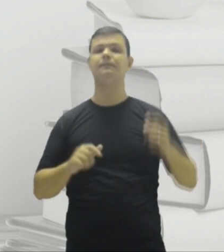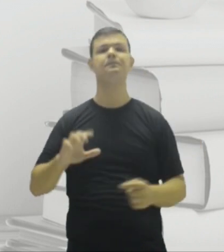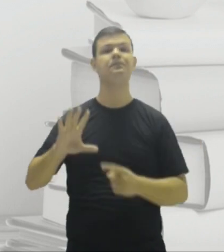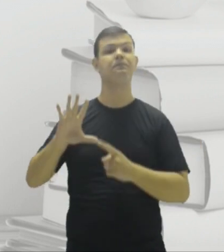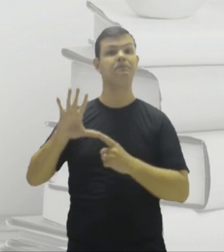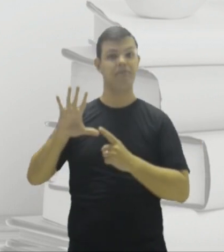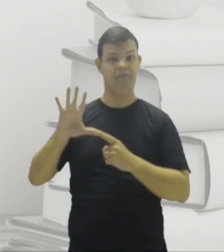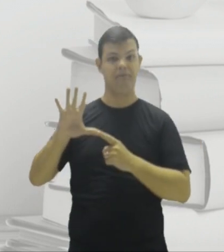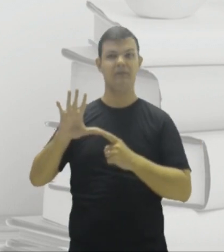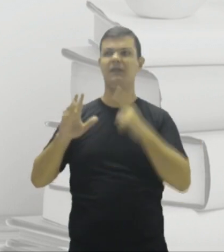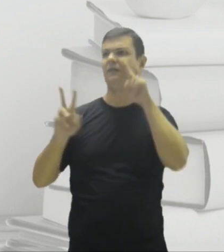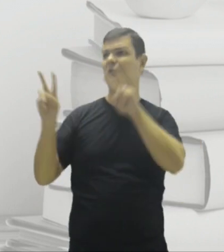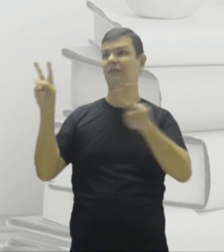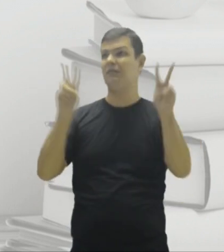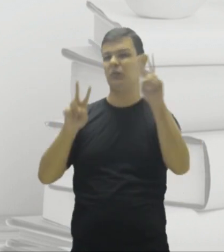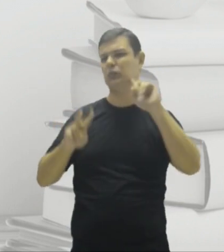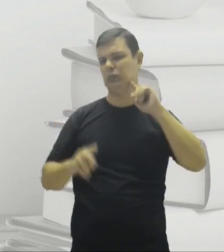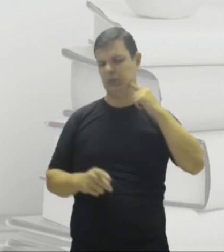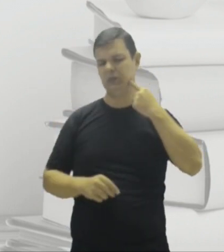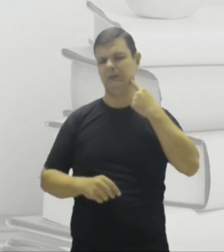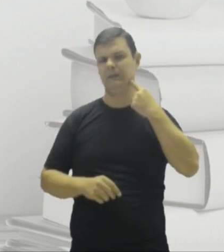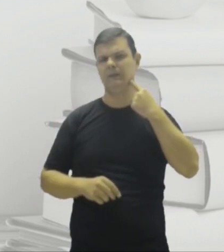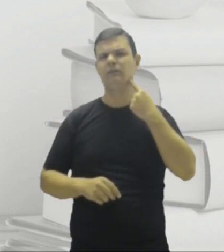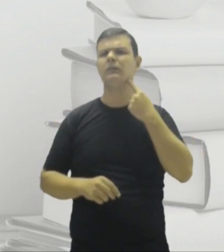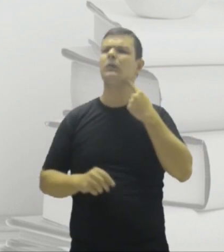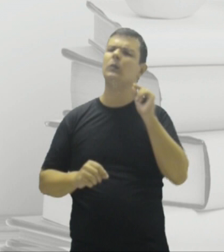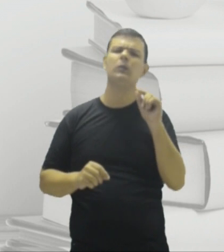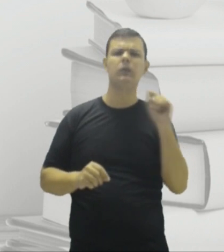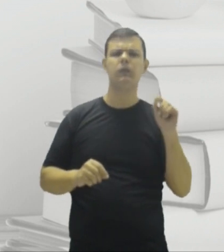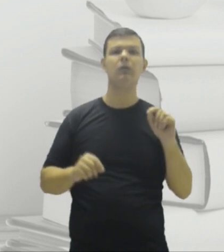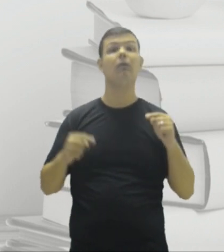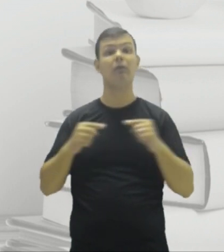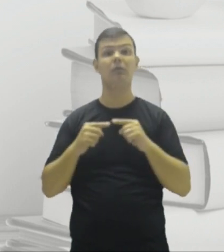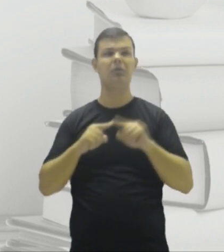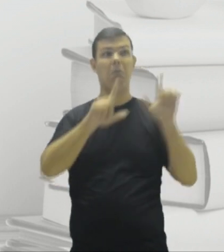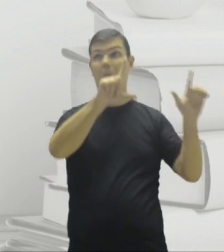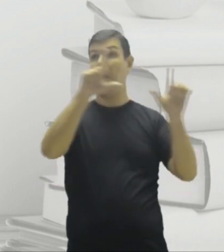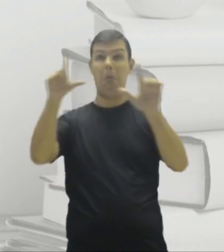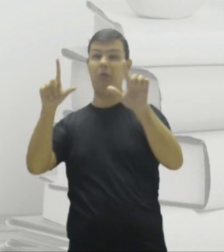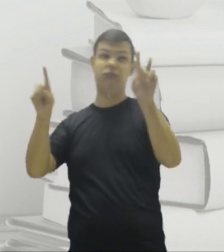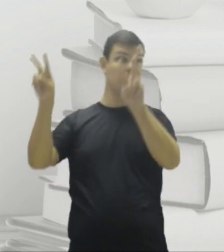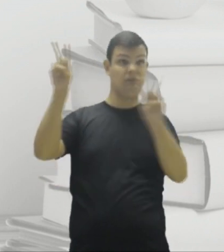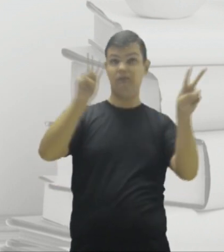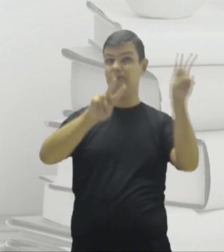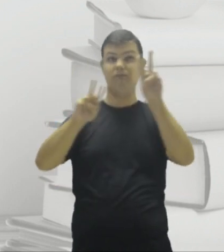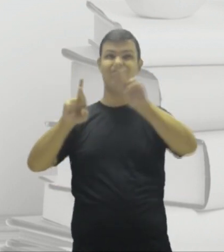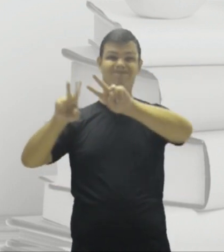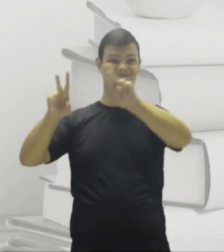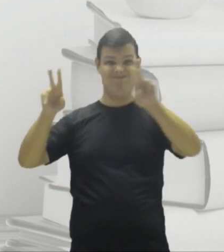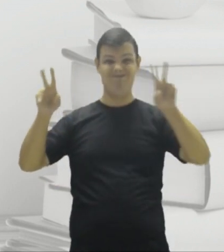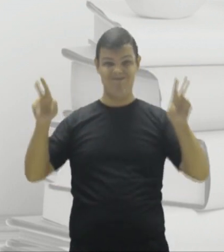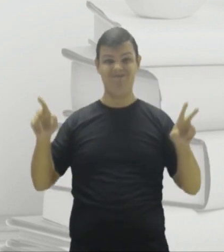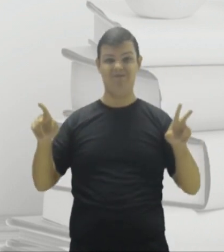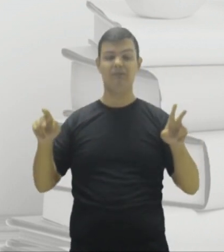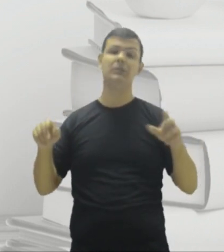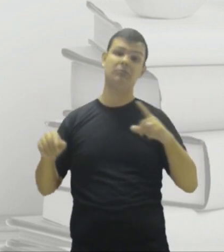5. Poluição visual. A poluição visual causada pelo excesso de publicidade, cartazes em